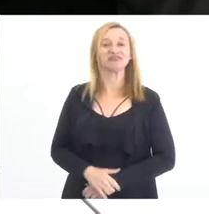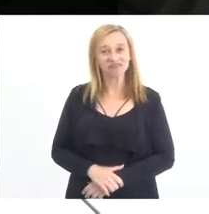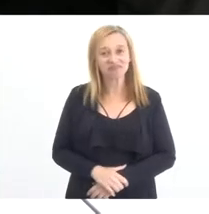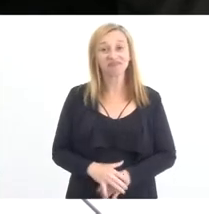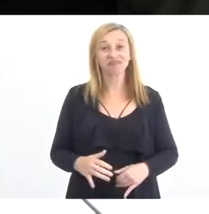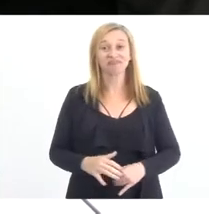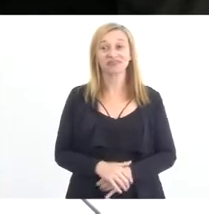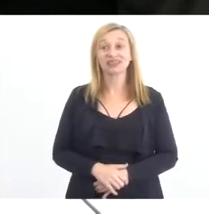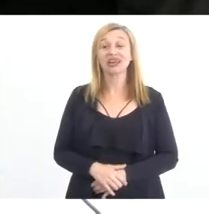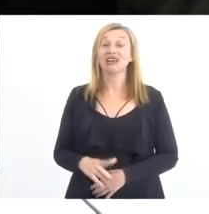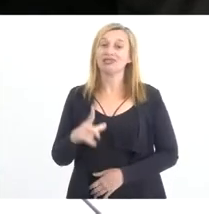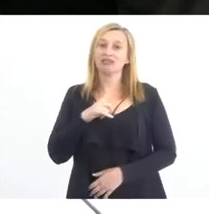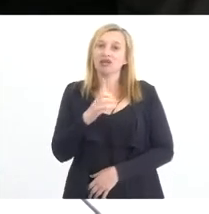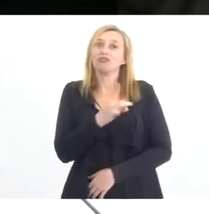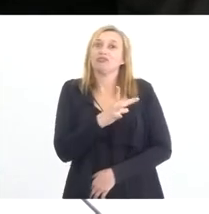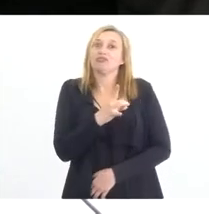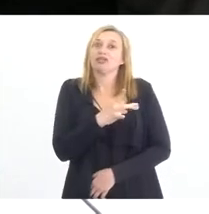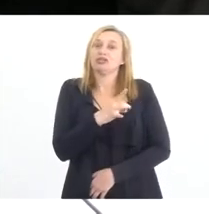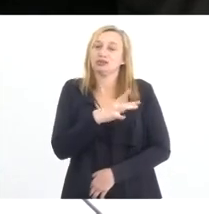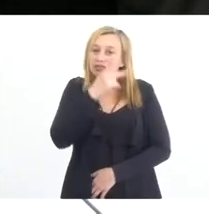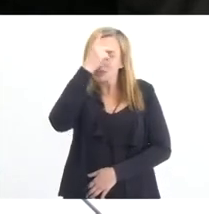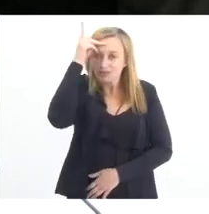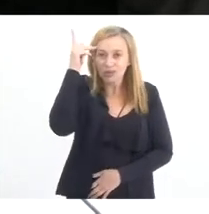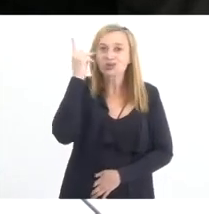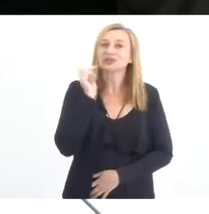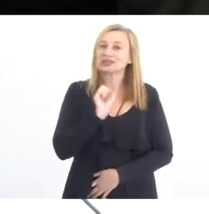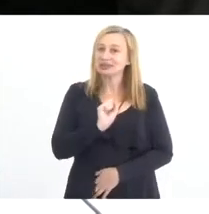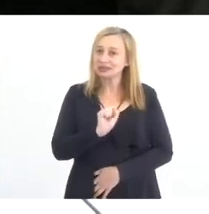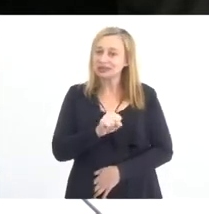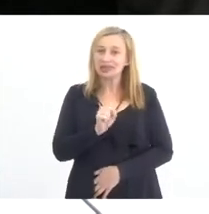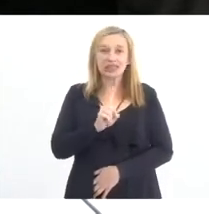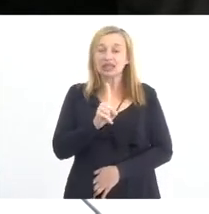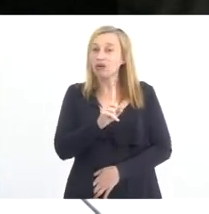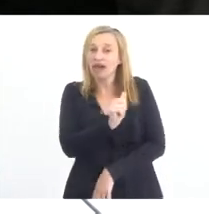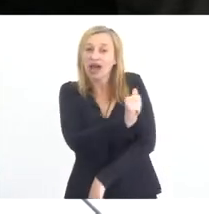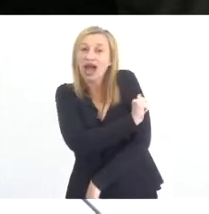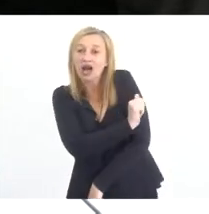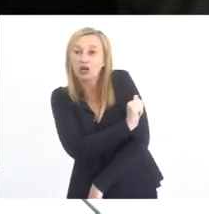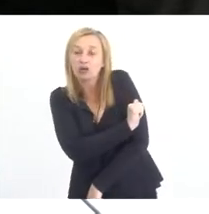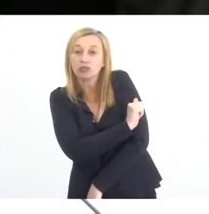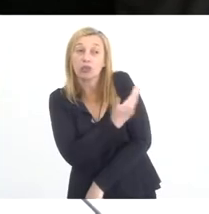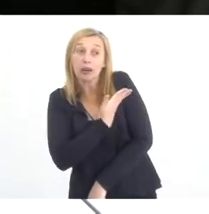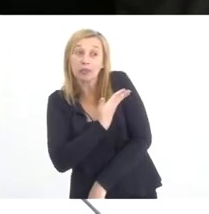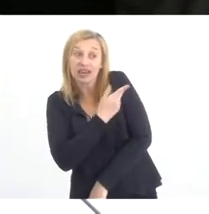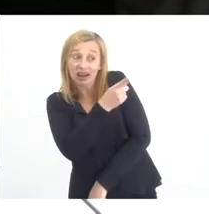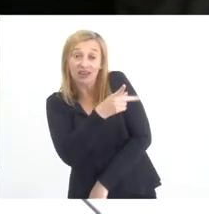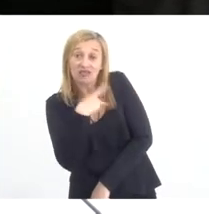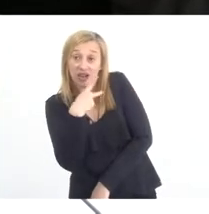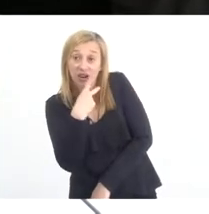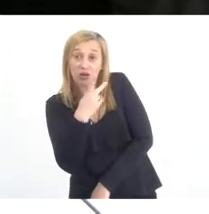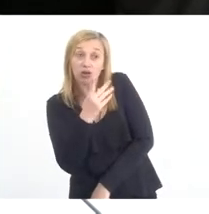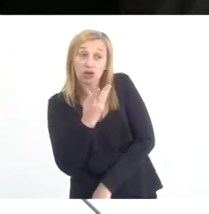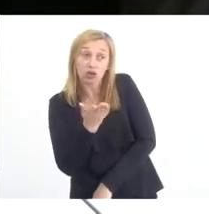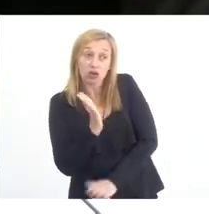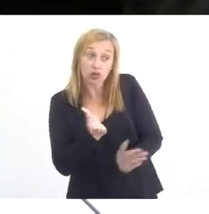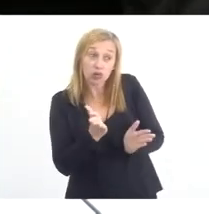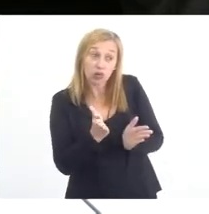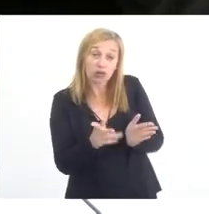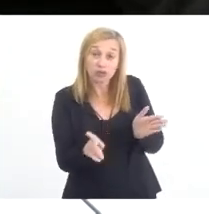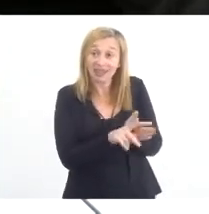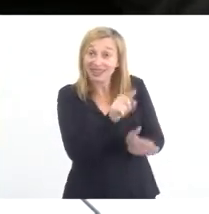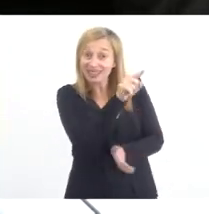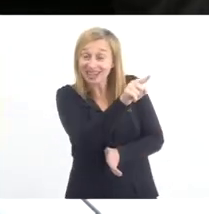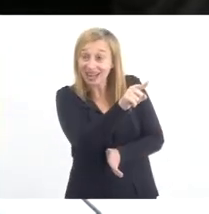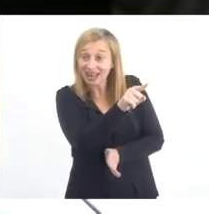Então, existe um medo das pessoas, que não é dos alunos, como a colega falou, que hoje estão lá,